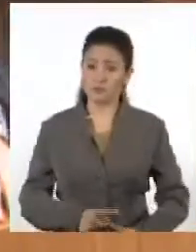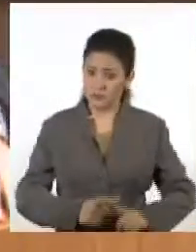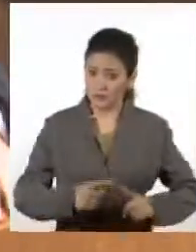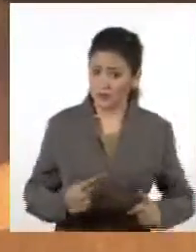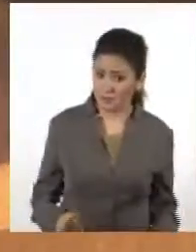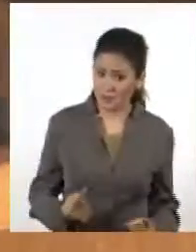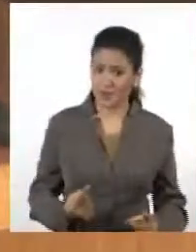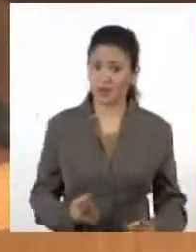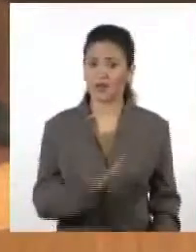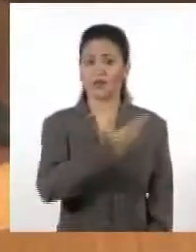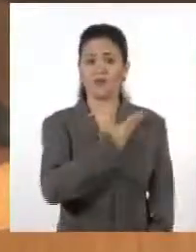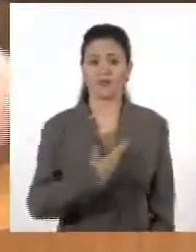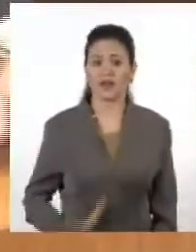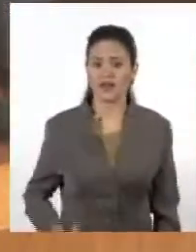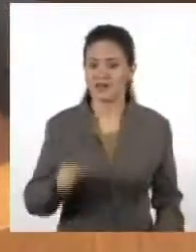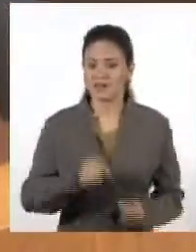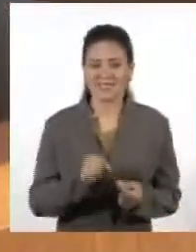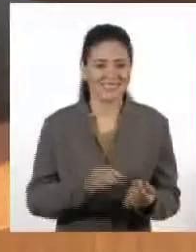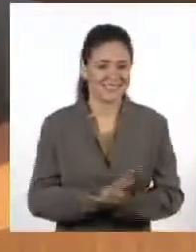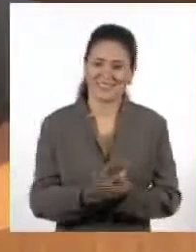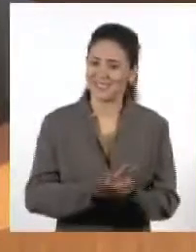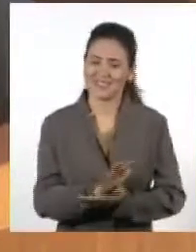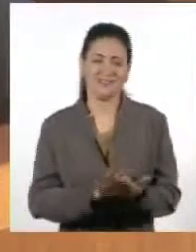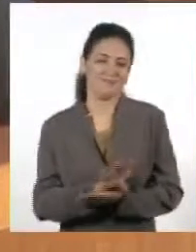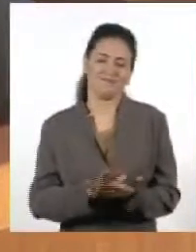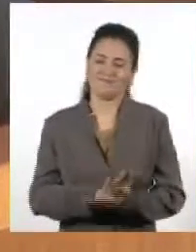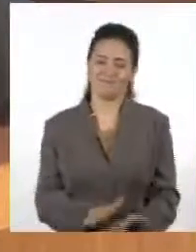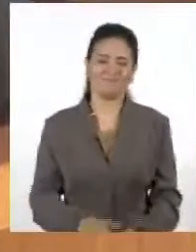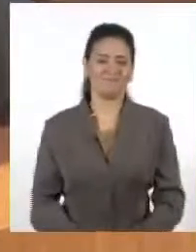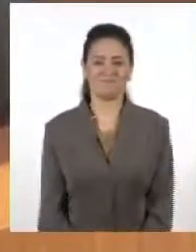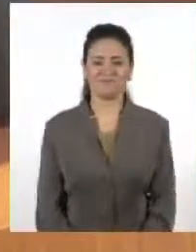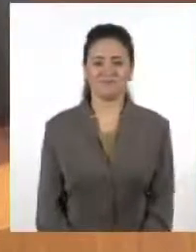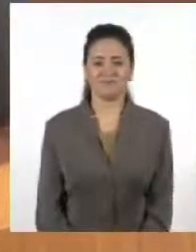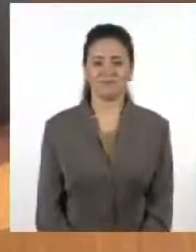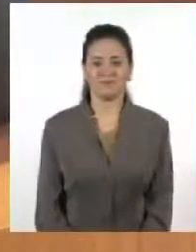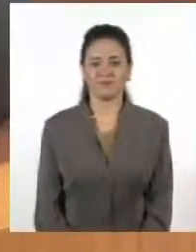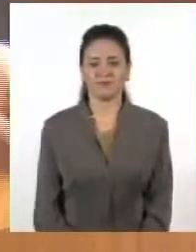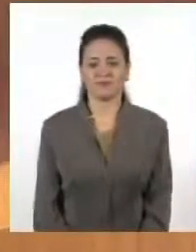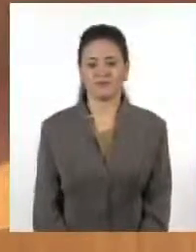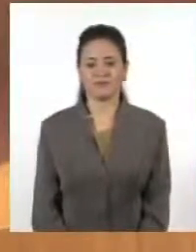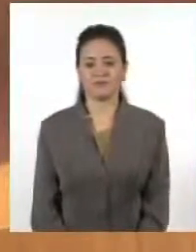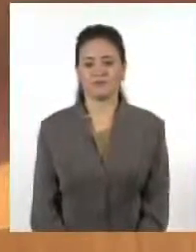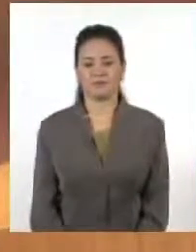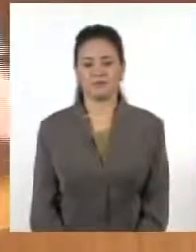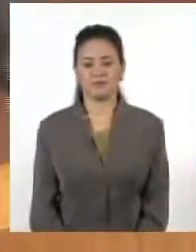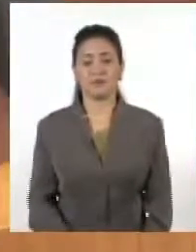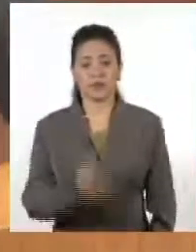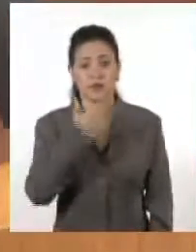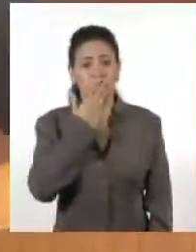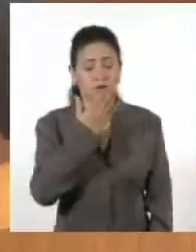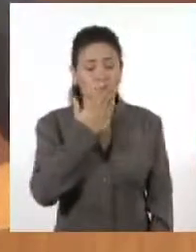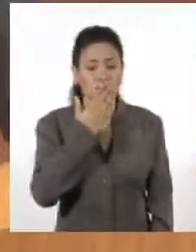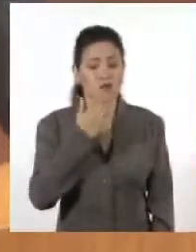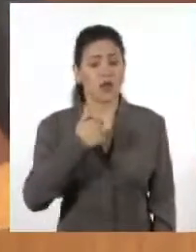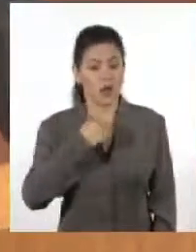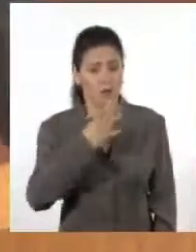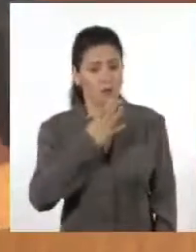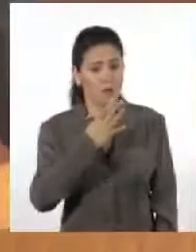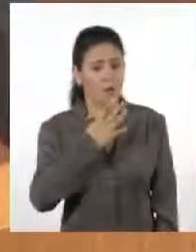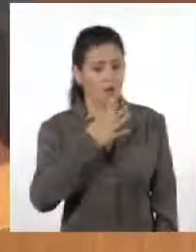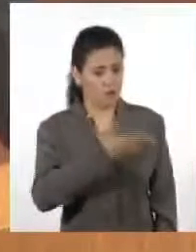não cumpriu a promessa que ele fez e os vídeos eu conheço muito bem